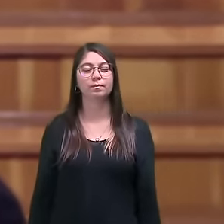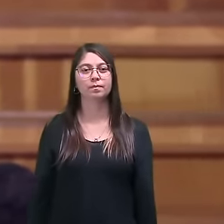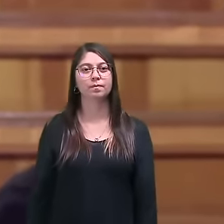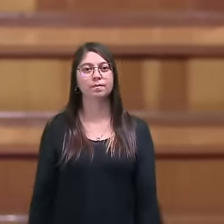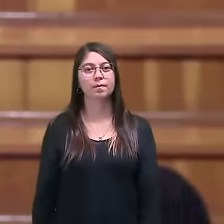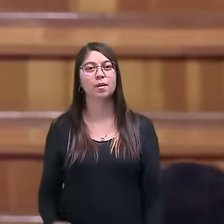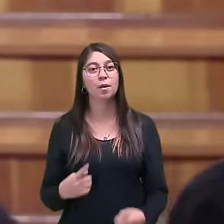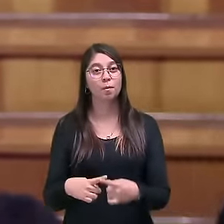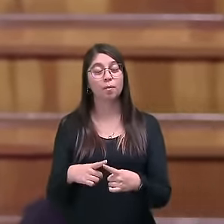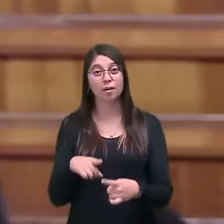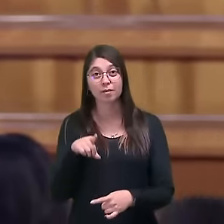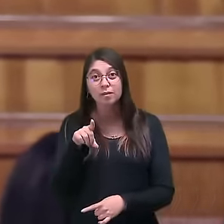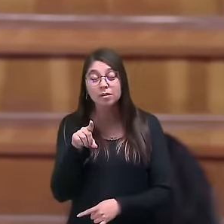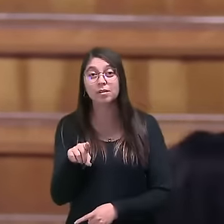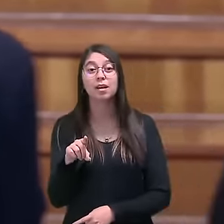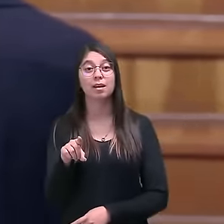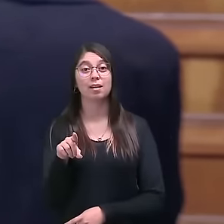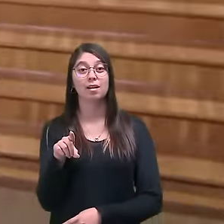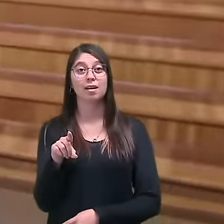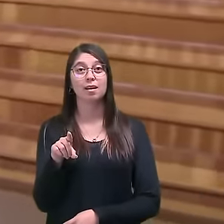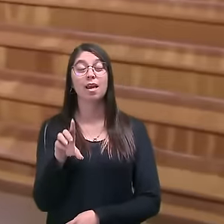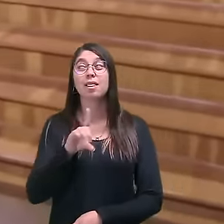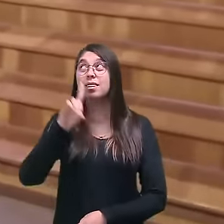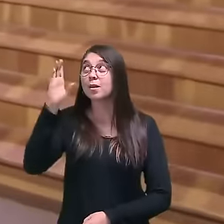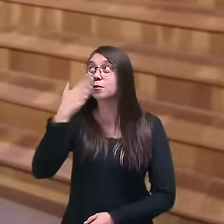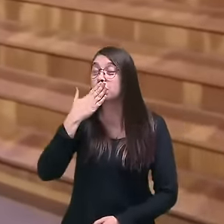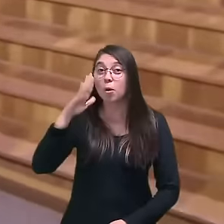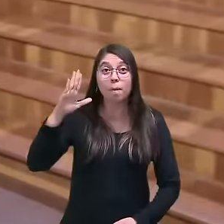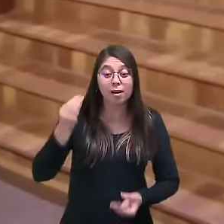Você tem uma palavra.